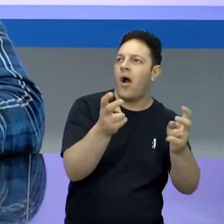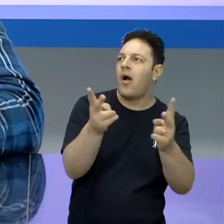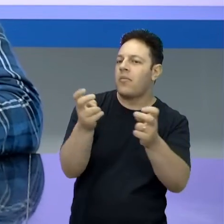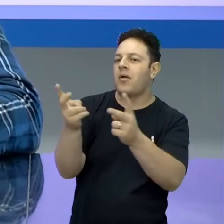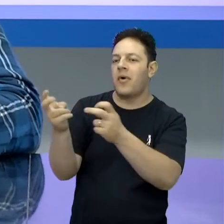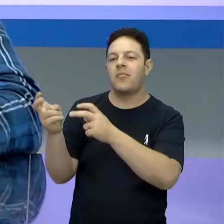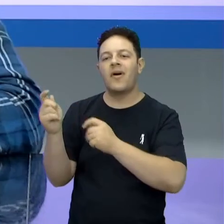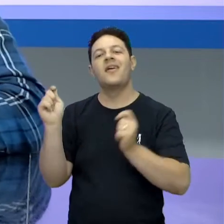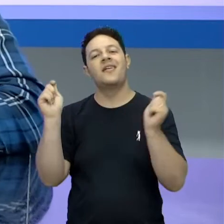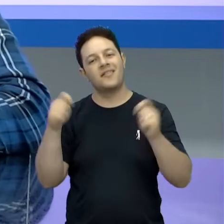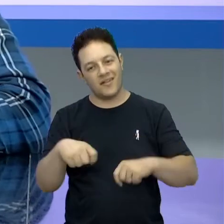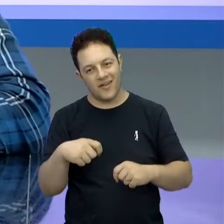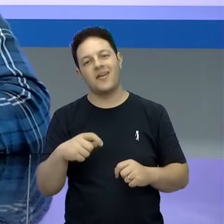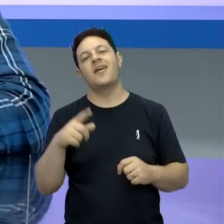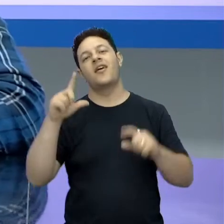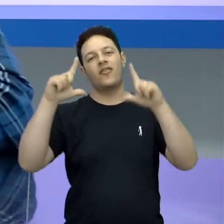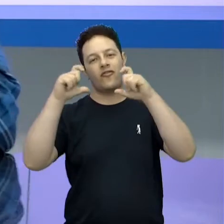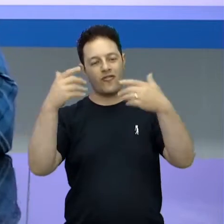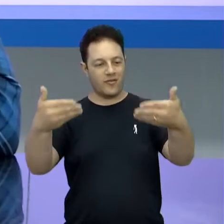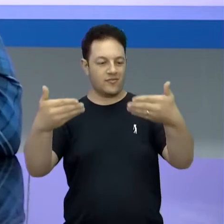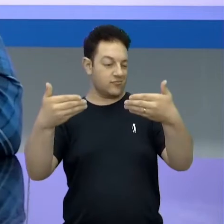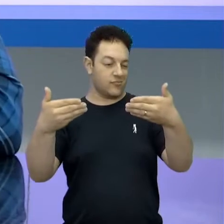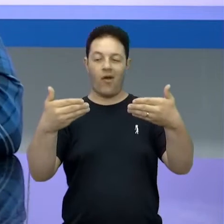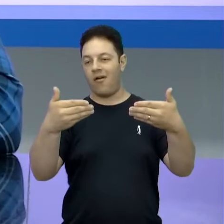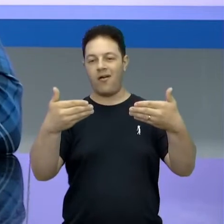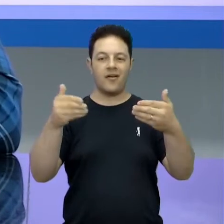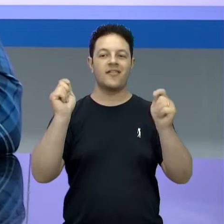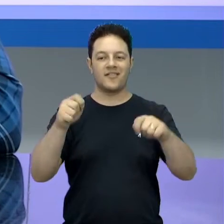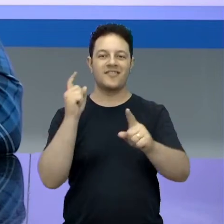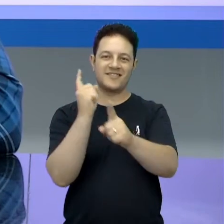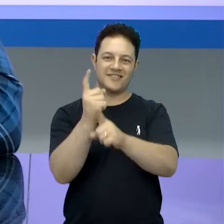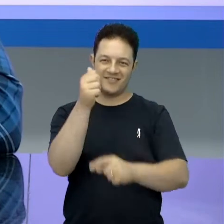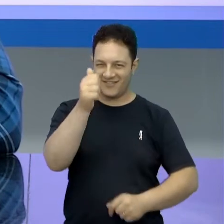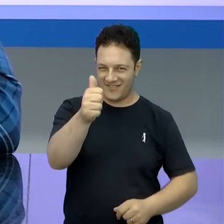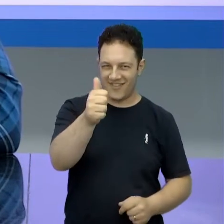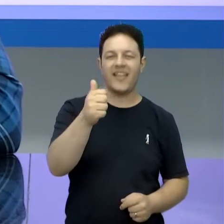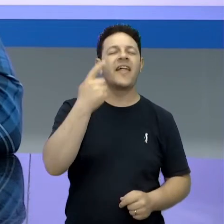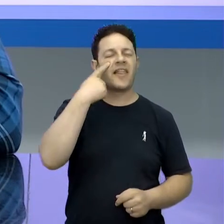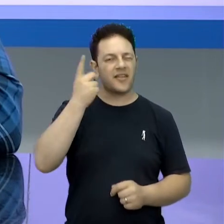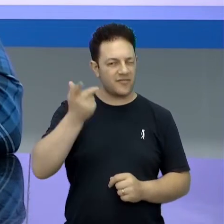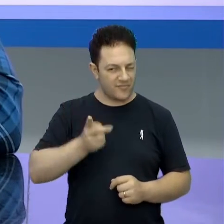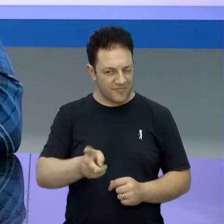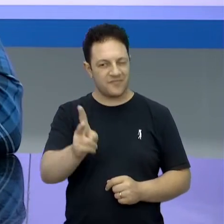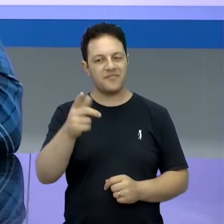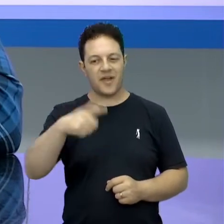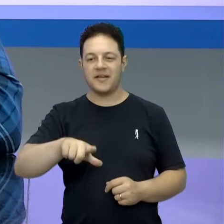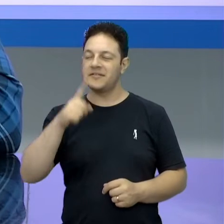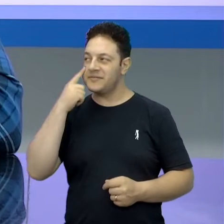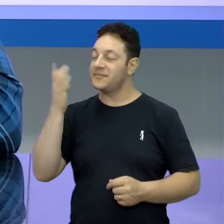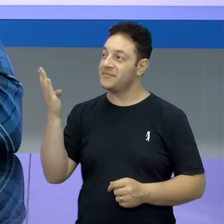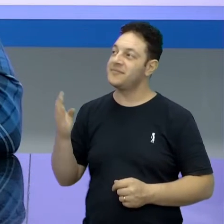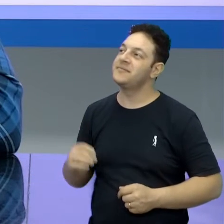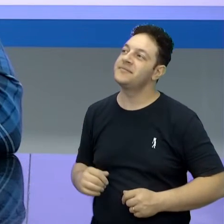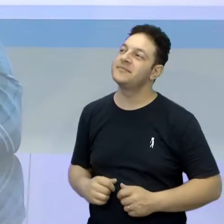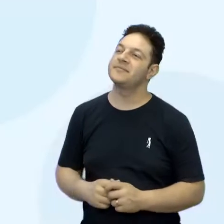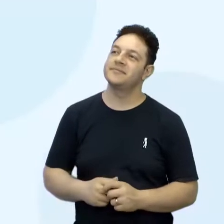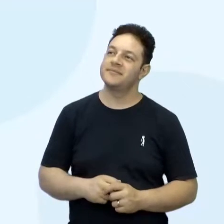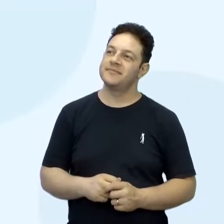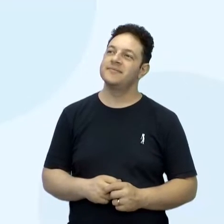né, através da fotografia. Tudo bem? Então, vamos avançar mais um pouquinho lá na nossa tela. Vamos lá.